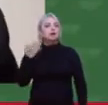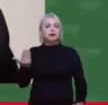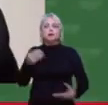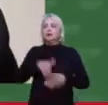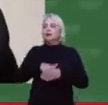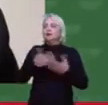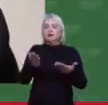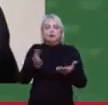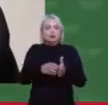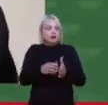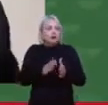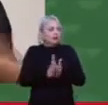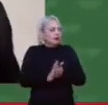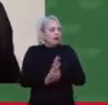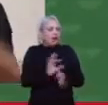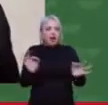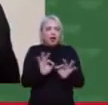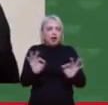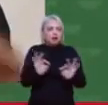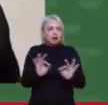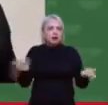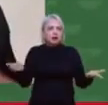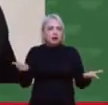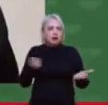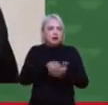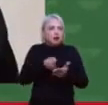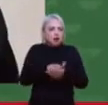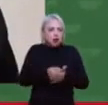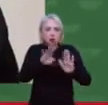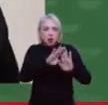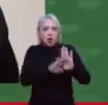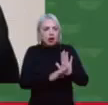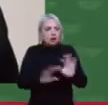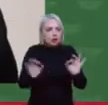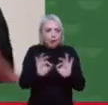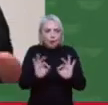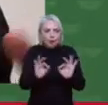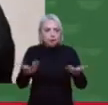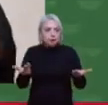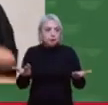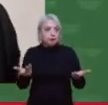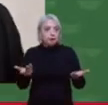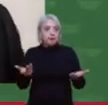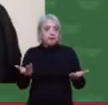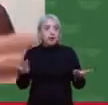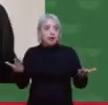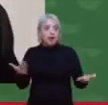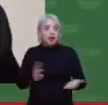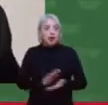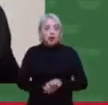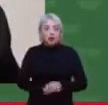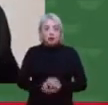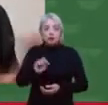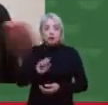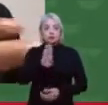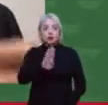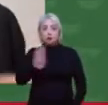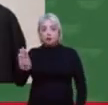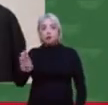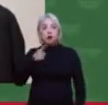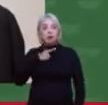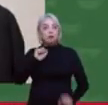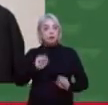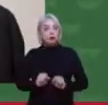ter com o partido? Nenhuma. Nenhuma, não tem que cumprir decisão, programa, coisa alguma. Aí os BBB da vida que poderão se